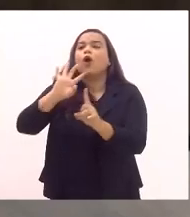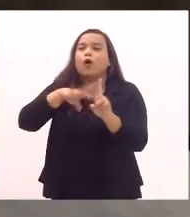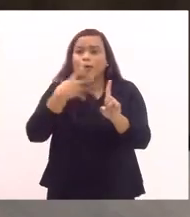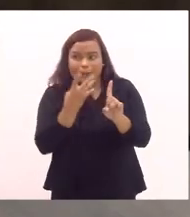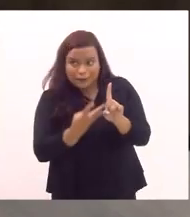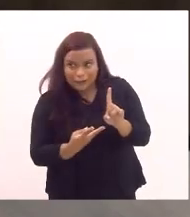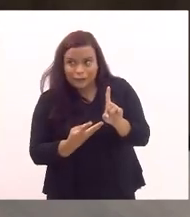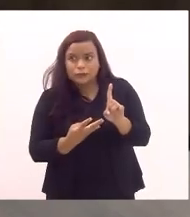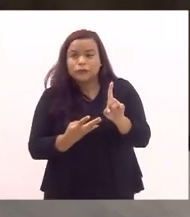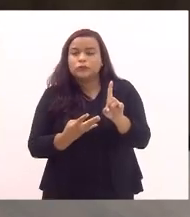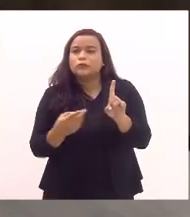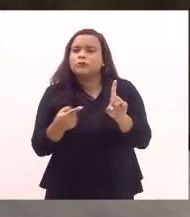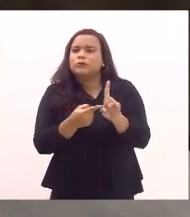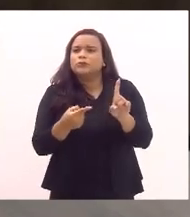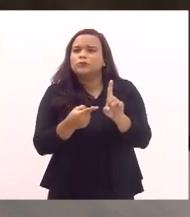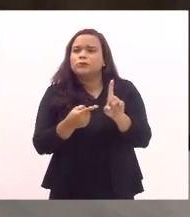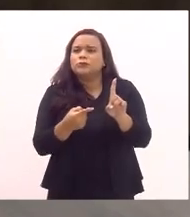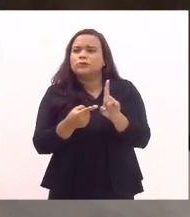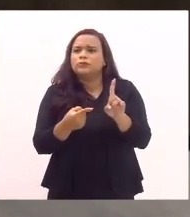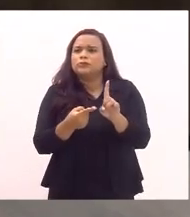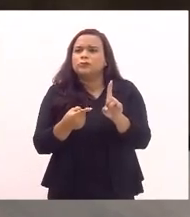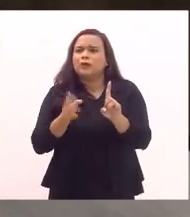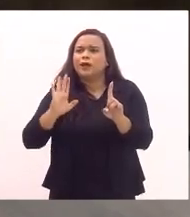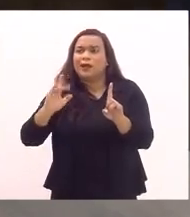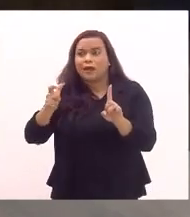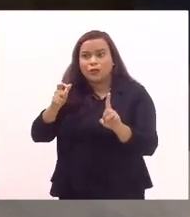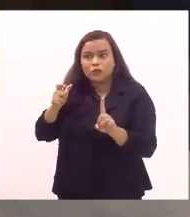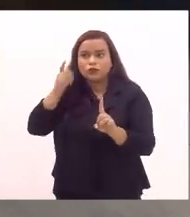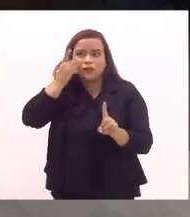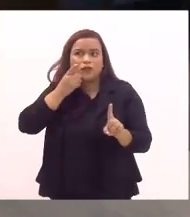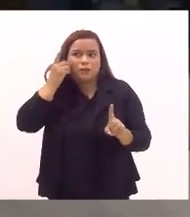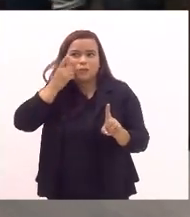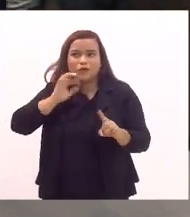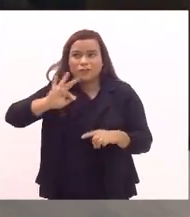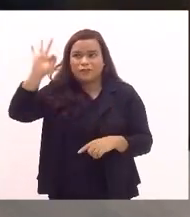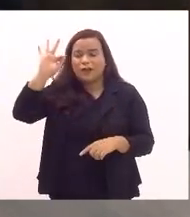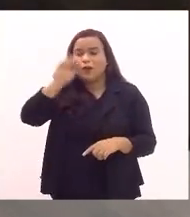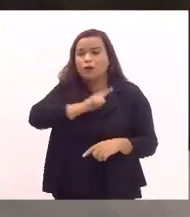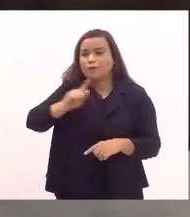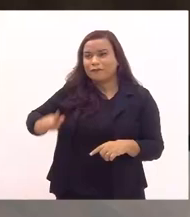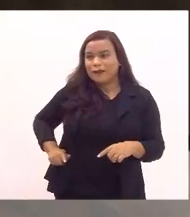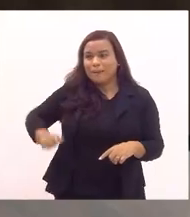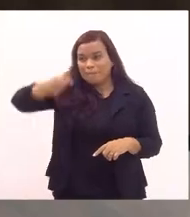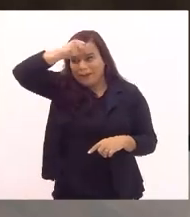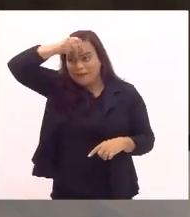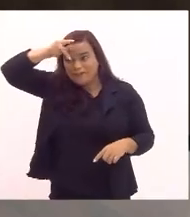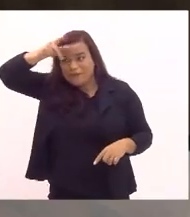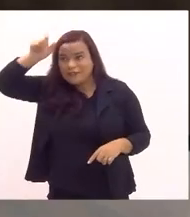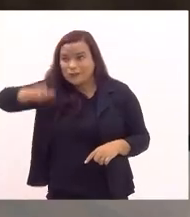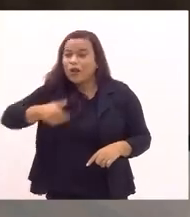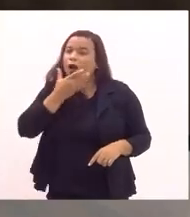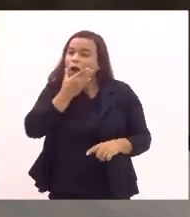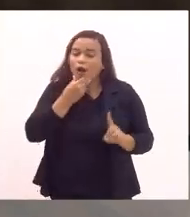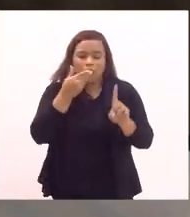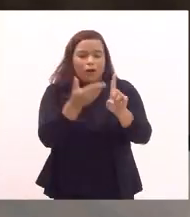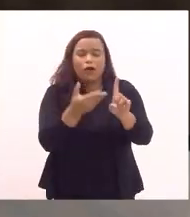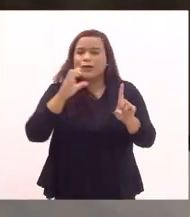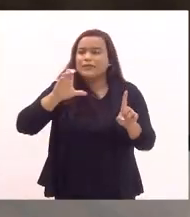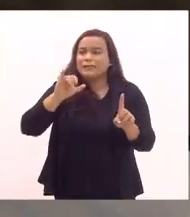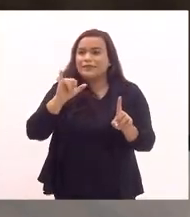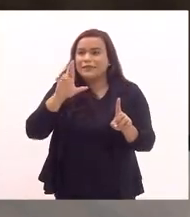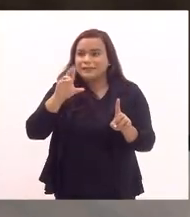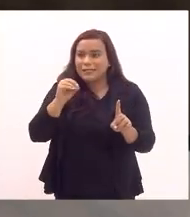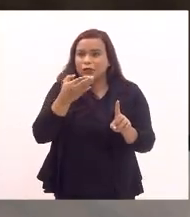para o ex-deputado Federal Governador Prefeito Ciro Gomes